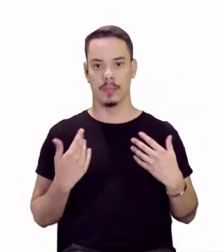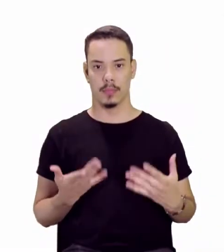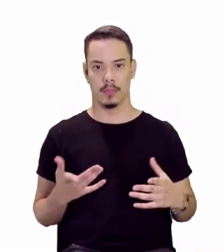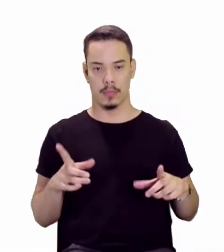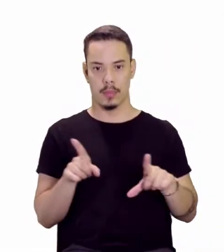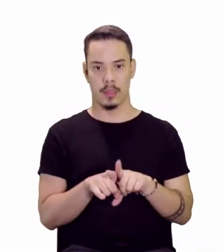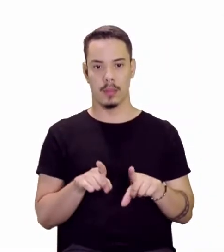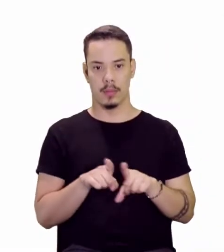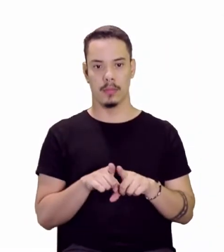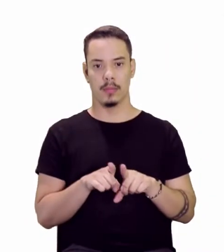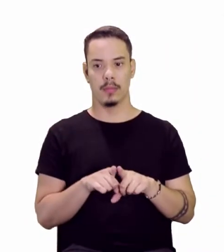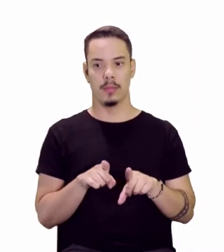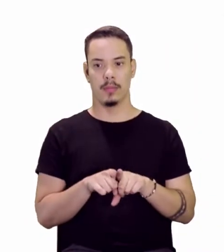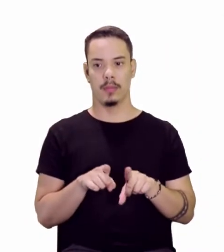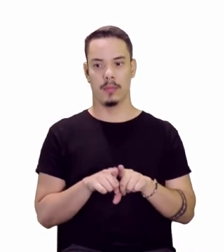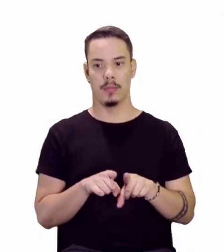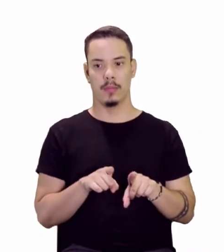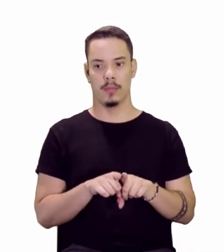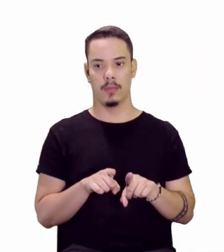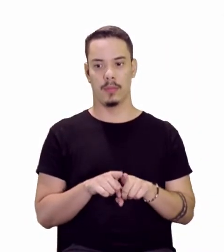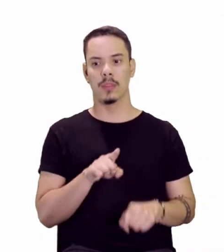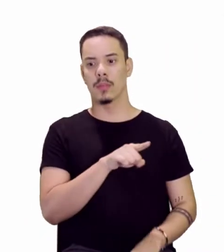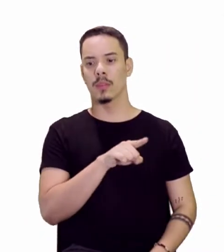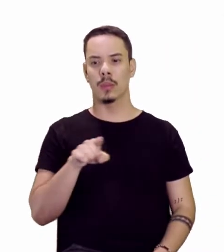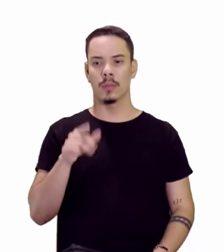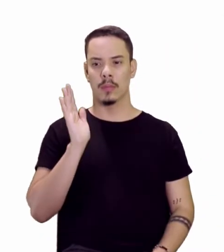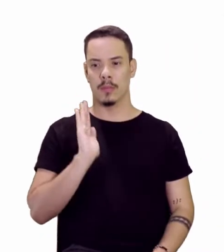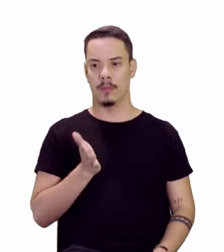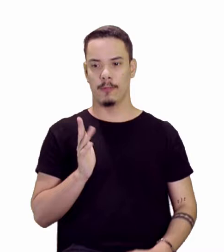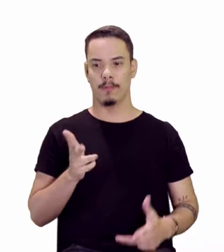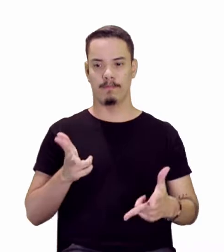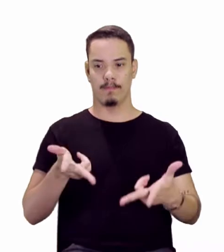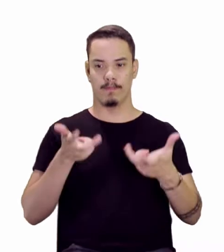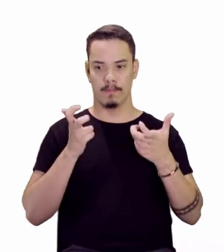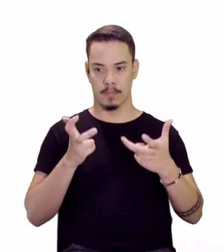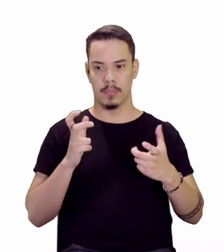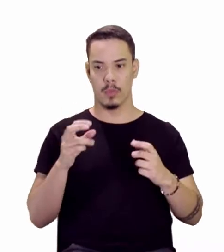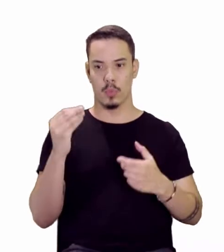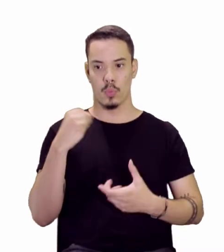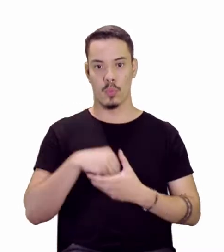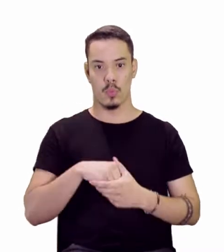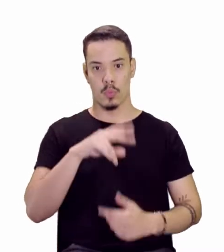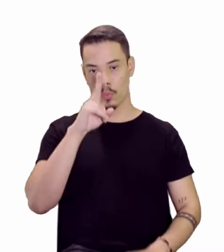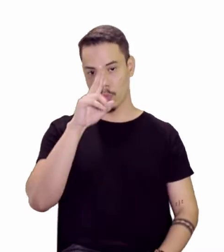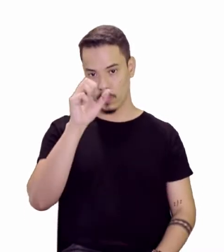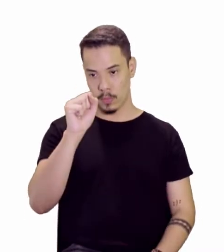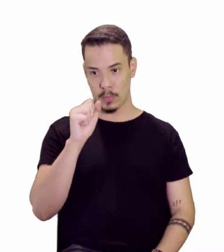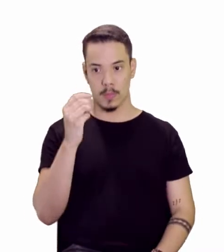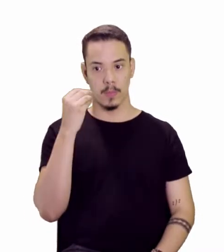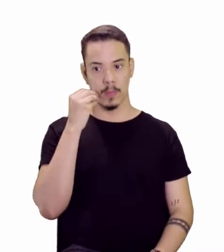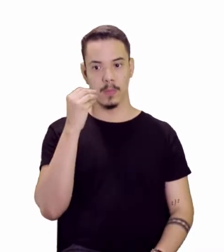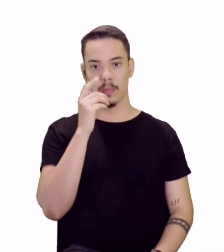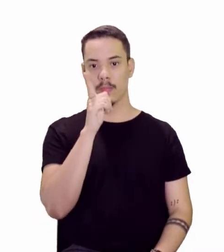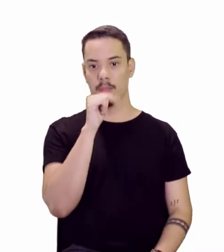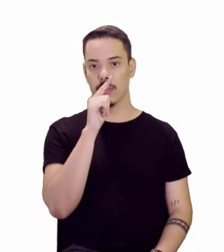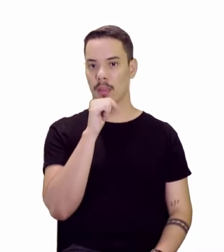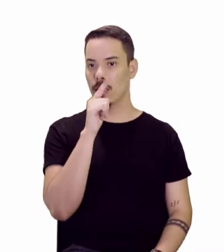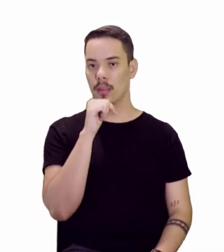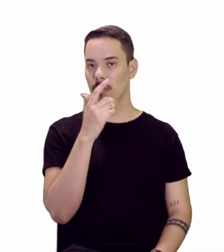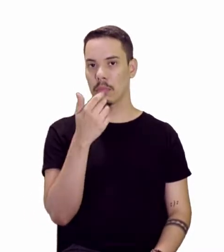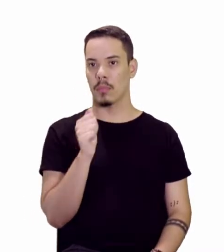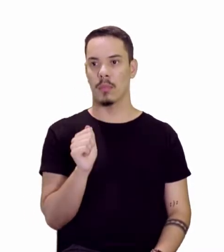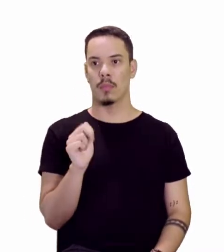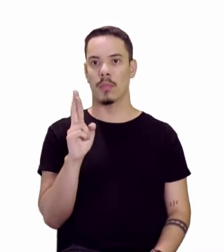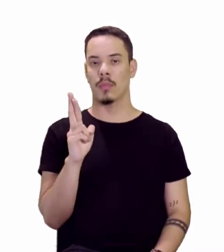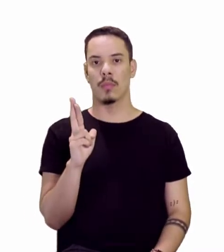ali, você já deve ter percebido a existência dessa força ao tentar mergulhar na água, uma bola cheia de ar, por